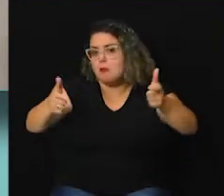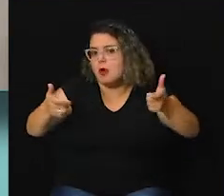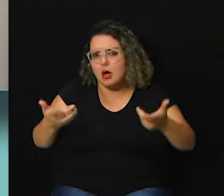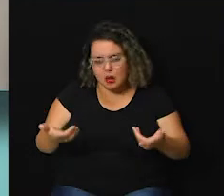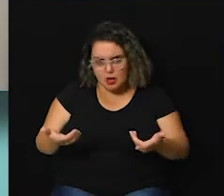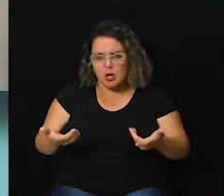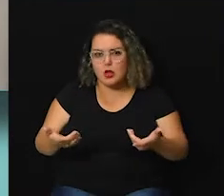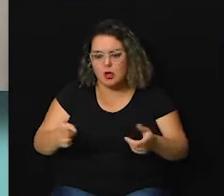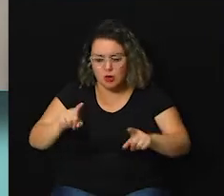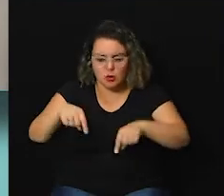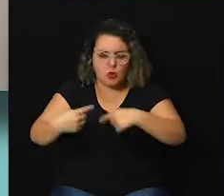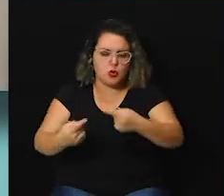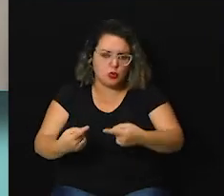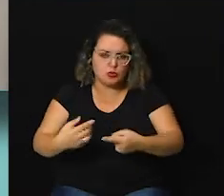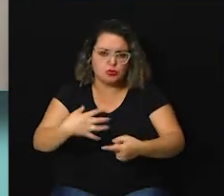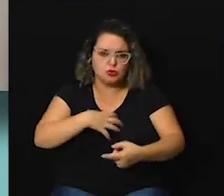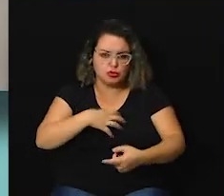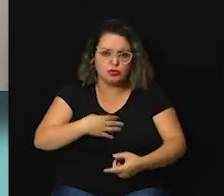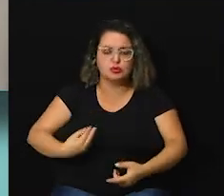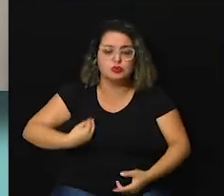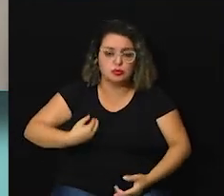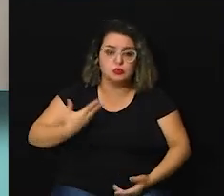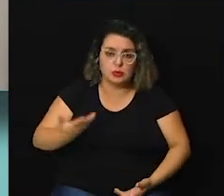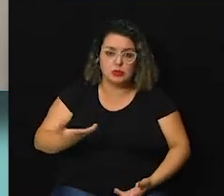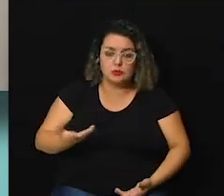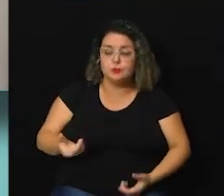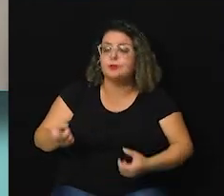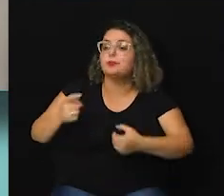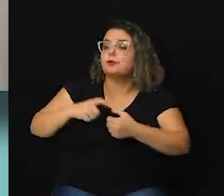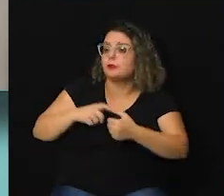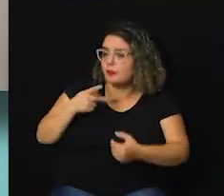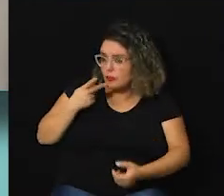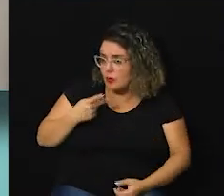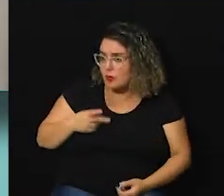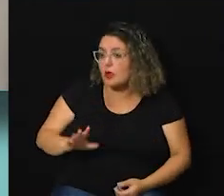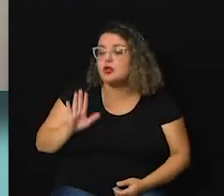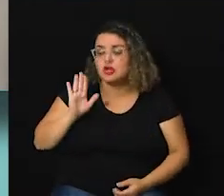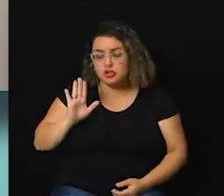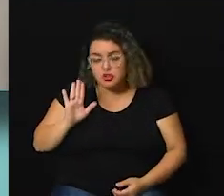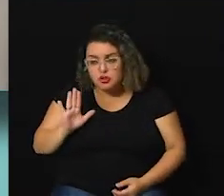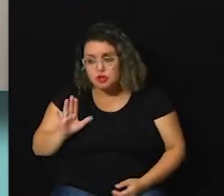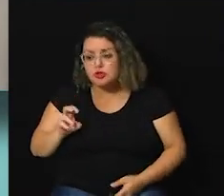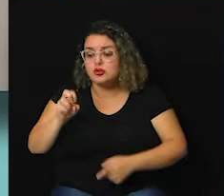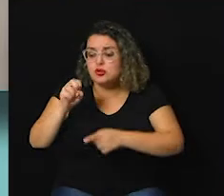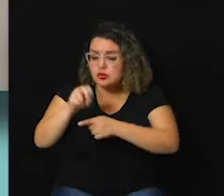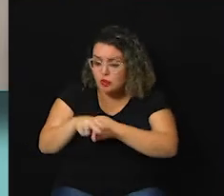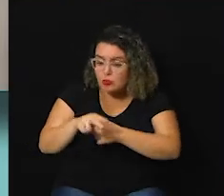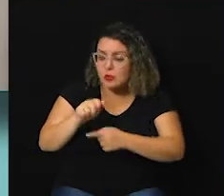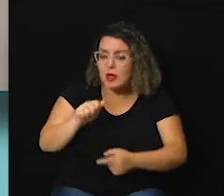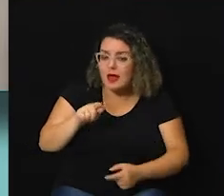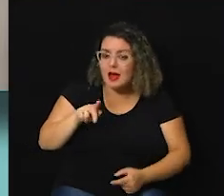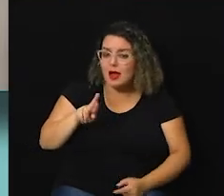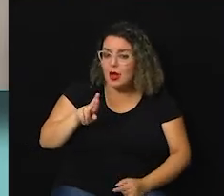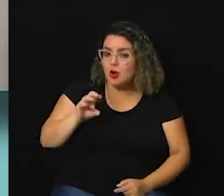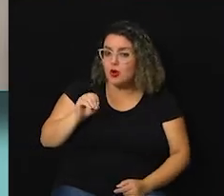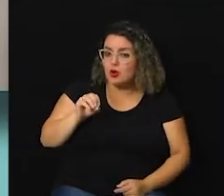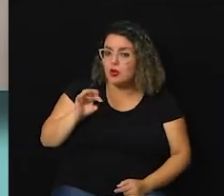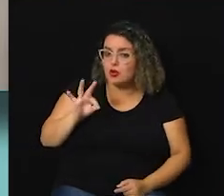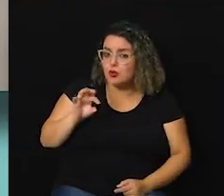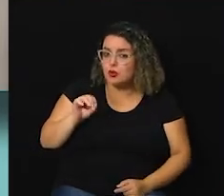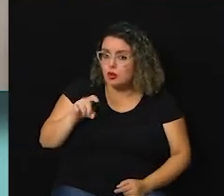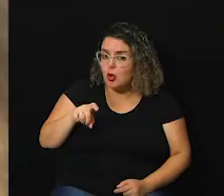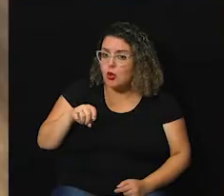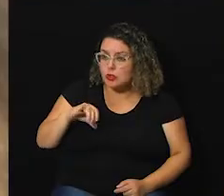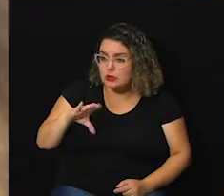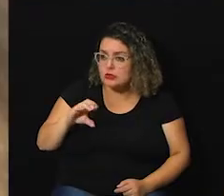danos para todas as outras formas de vidas. Eu vou voltar a falar daqui a pouquinho sobre os agrotóxicos, que inclusive